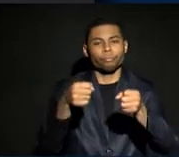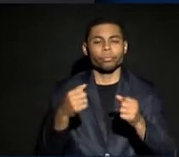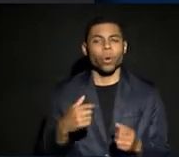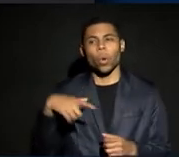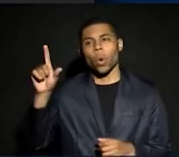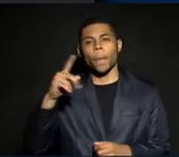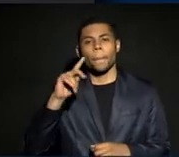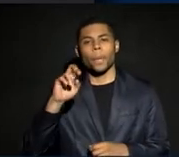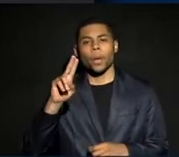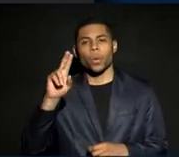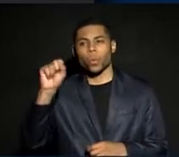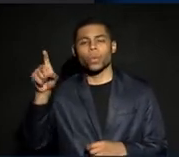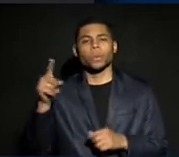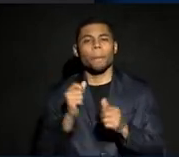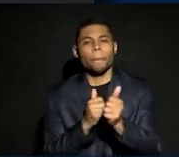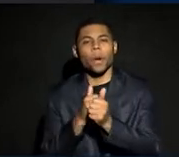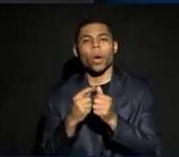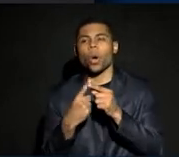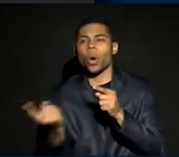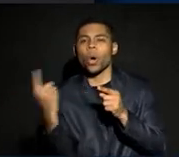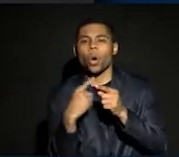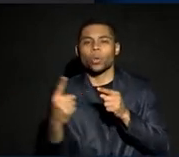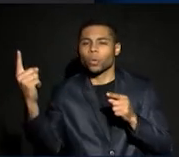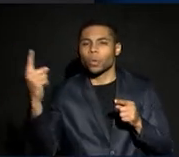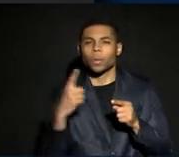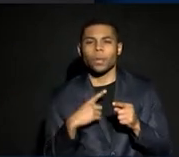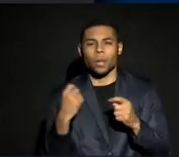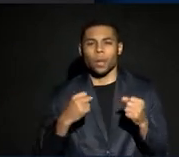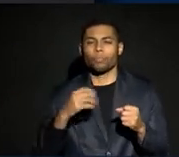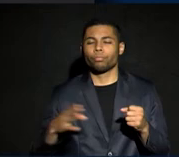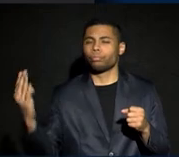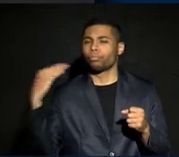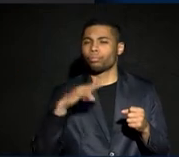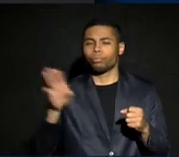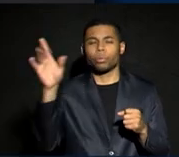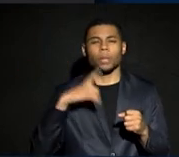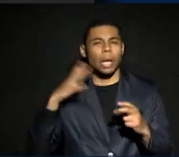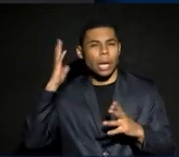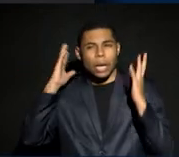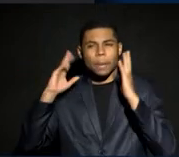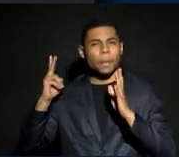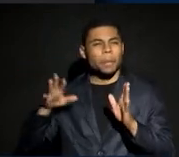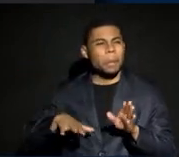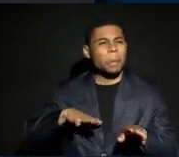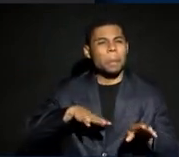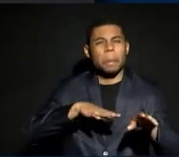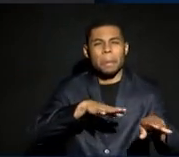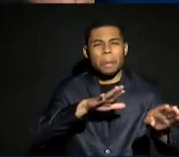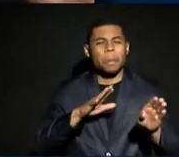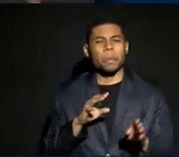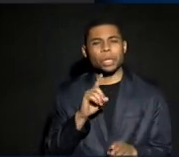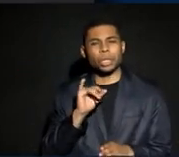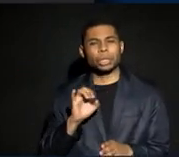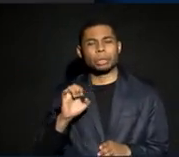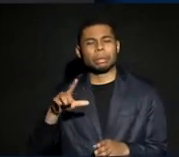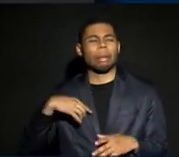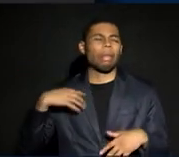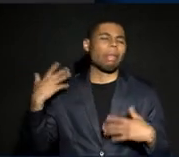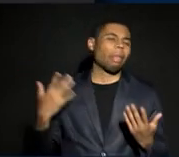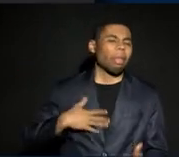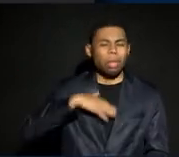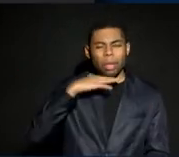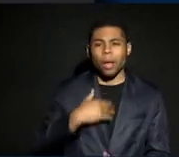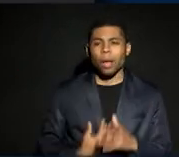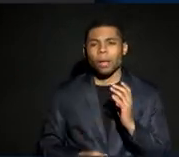Perus, perto do Rodoanel, tira 15 mil caminhões de dentro da cidade com aquele diesel insuportável, cria uma